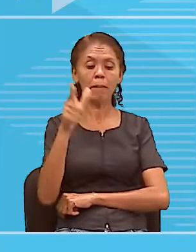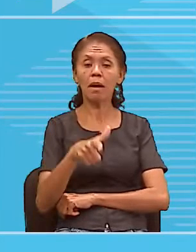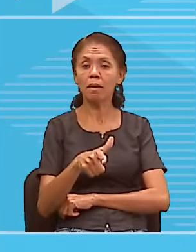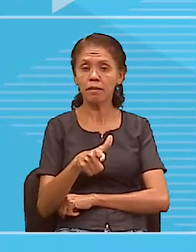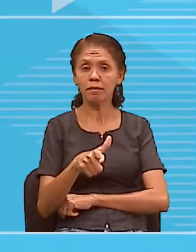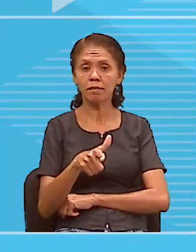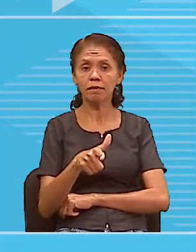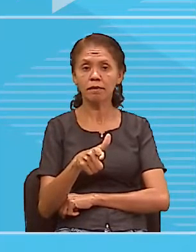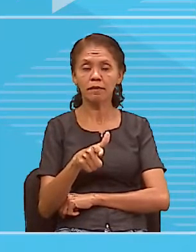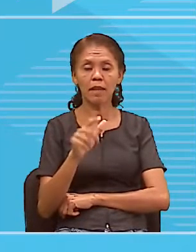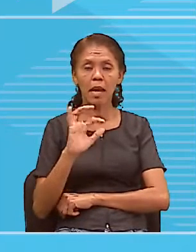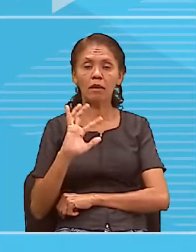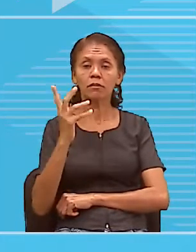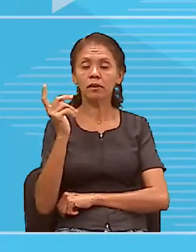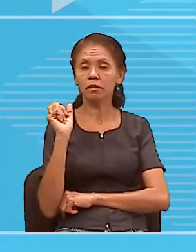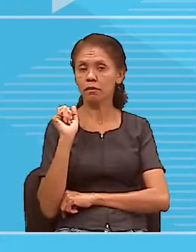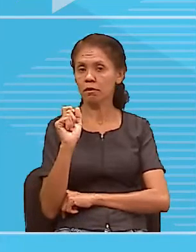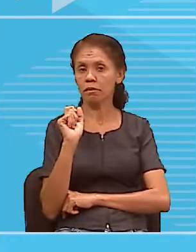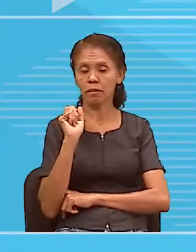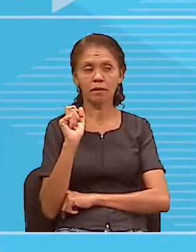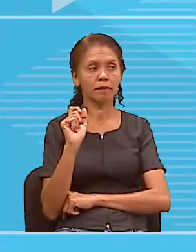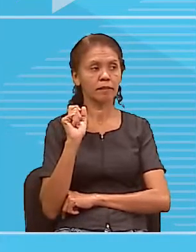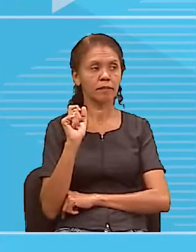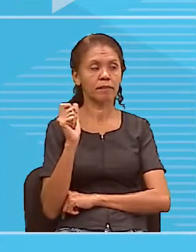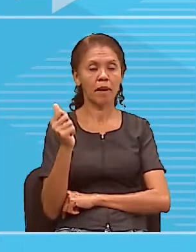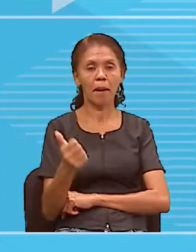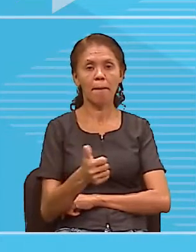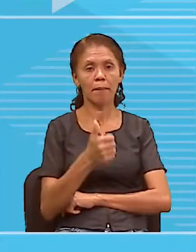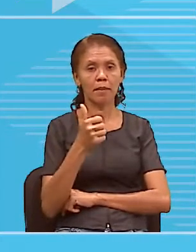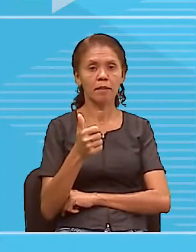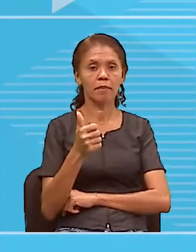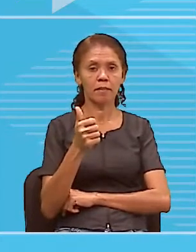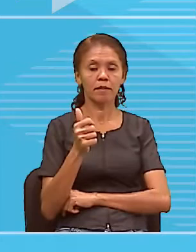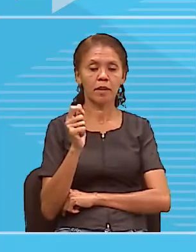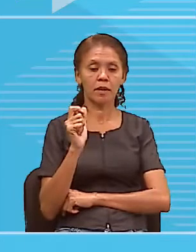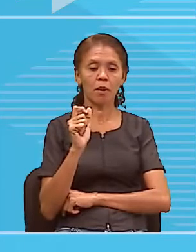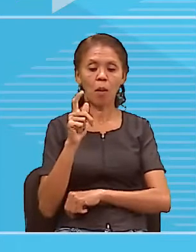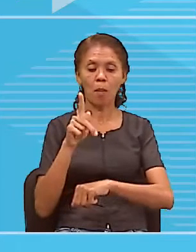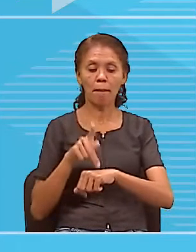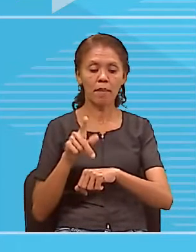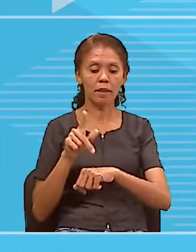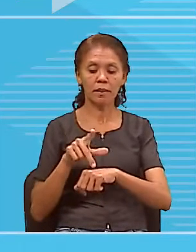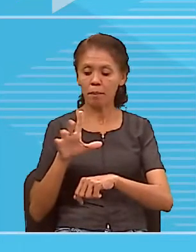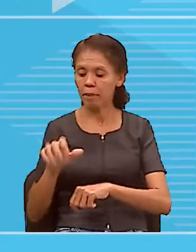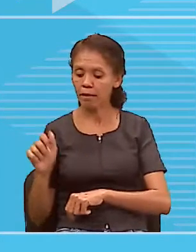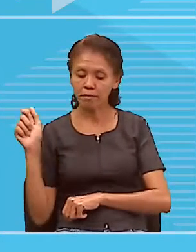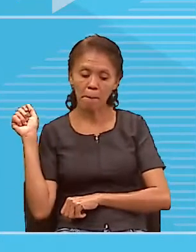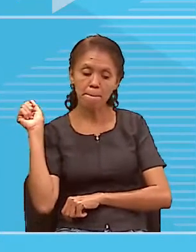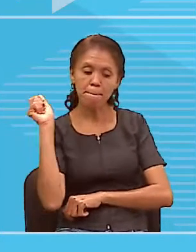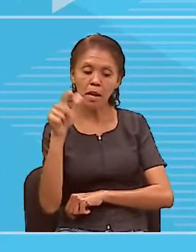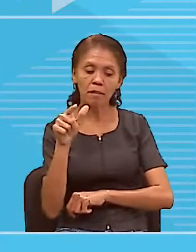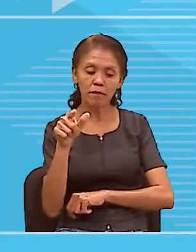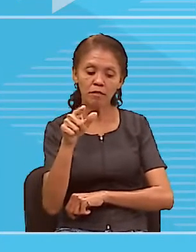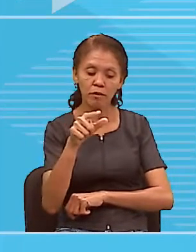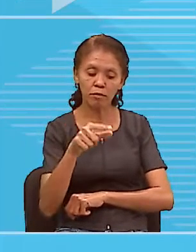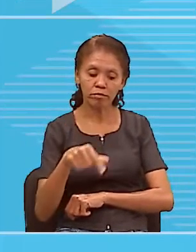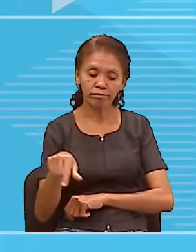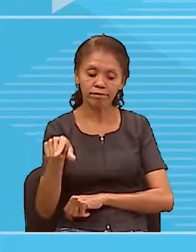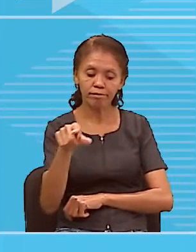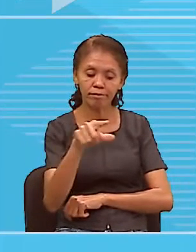o que que vai acontecer a primeira ela vai produzir diversas oscilações na água